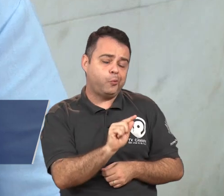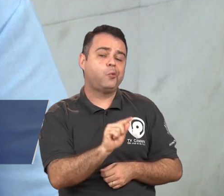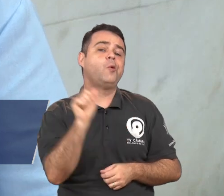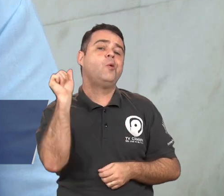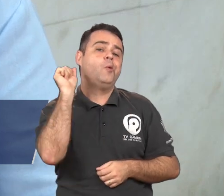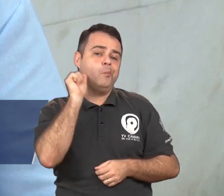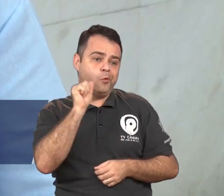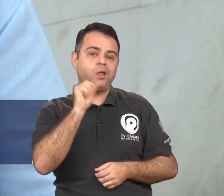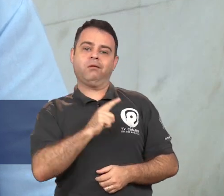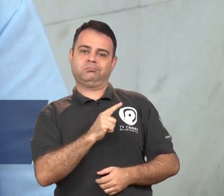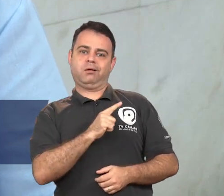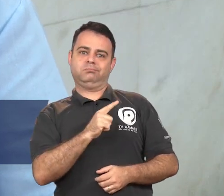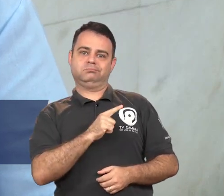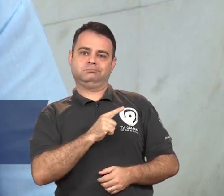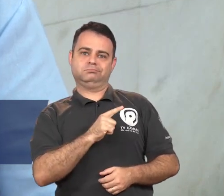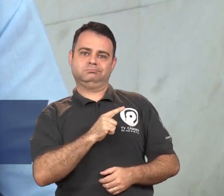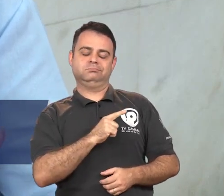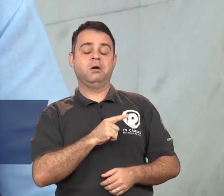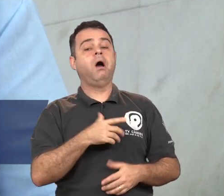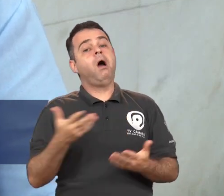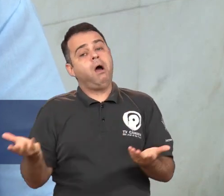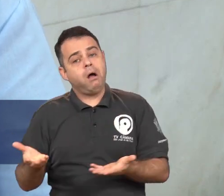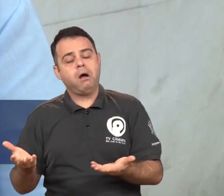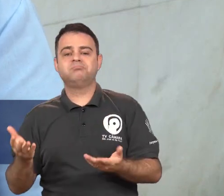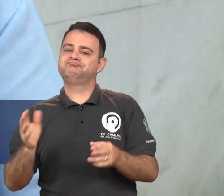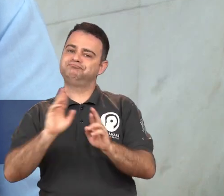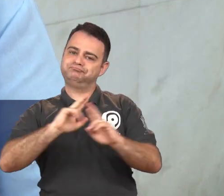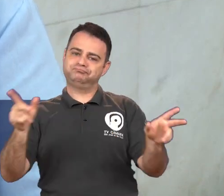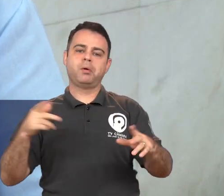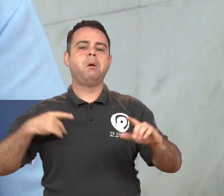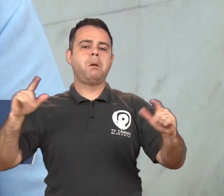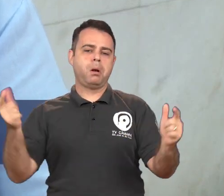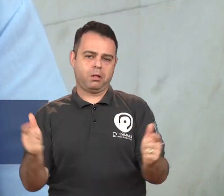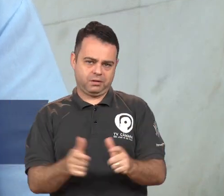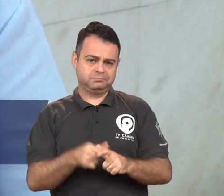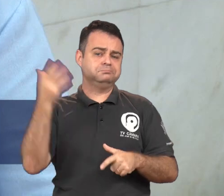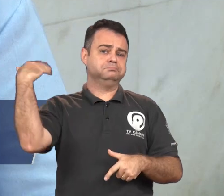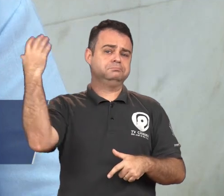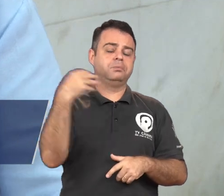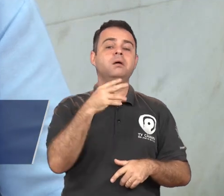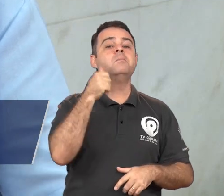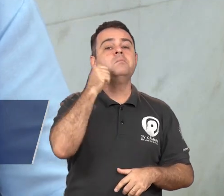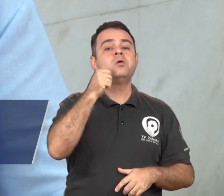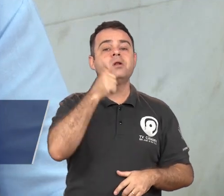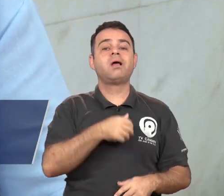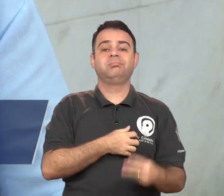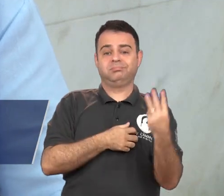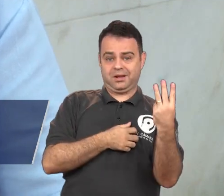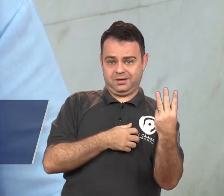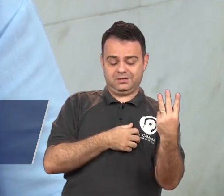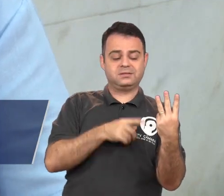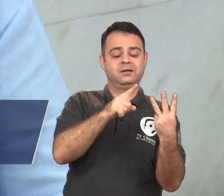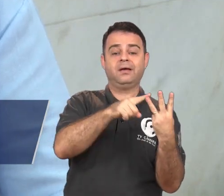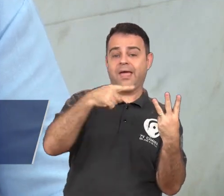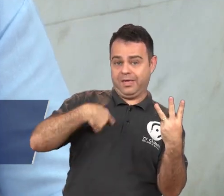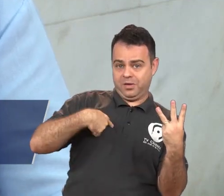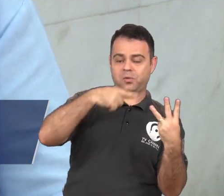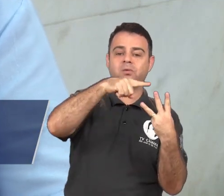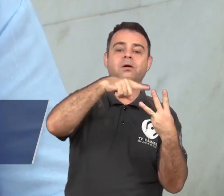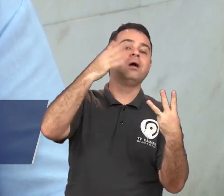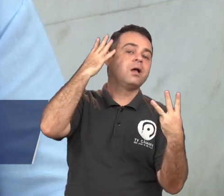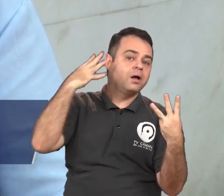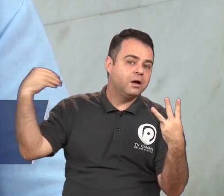infelizmente, a representatividade feminina, né? Que em 2017 nós estávamos em 3, eu, a vereadora Karina